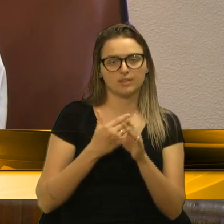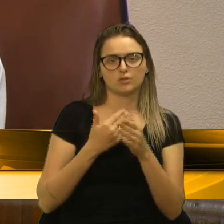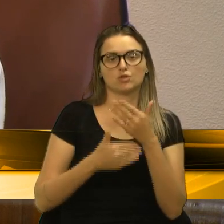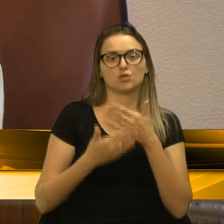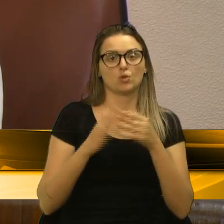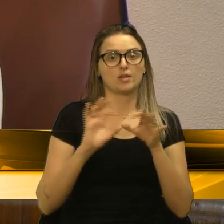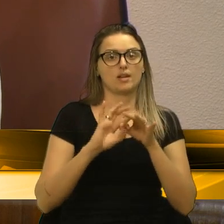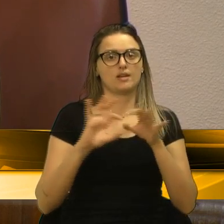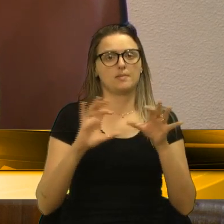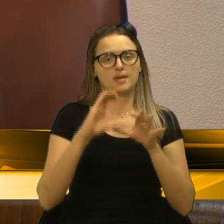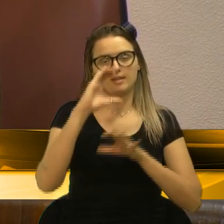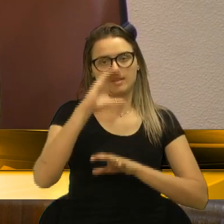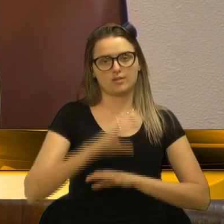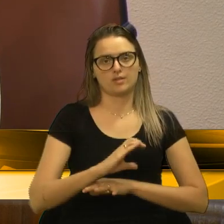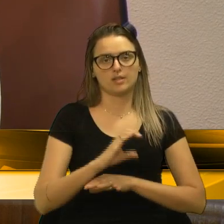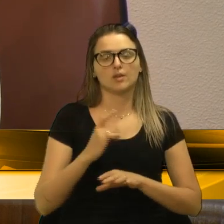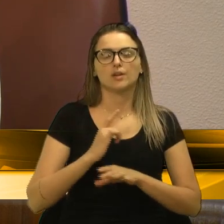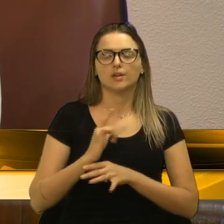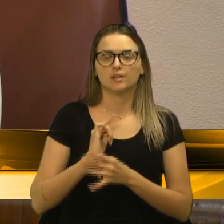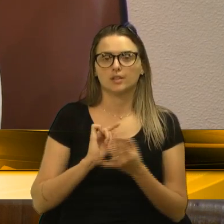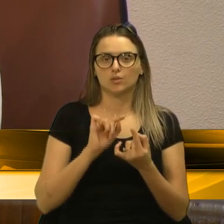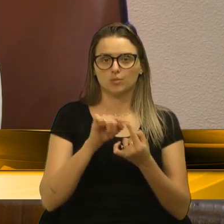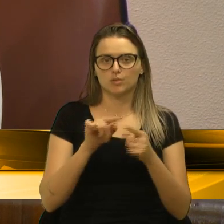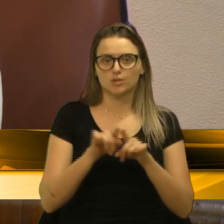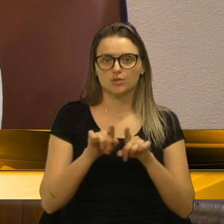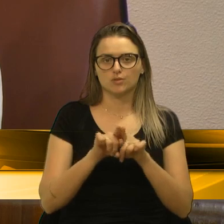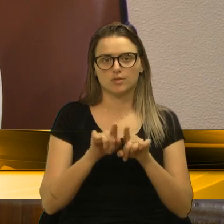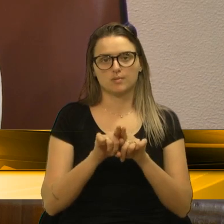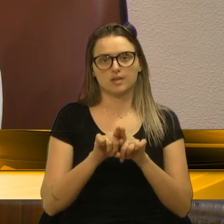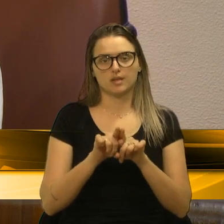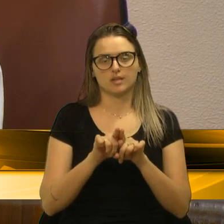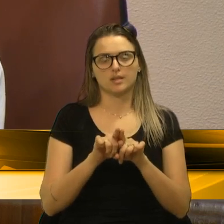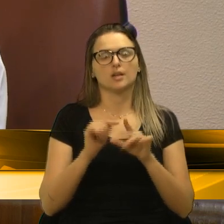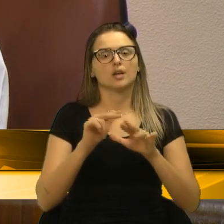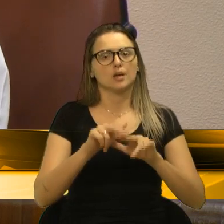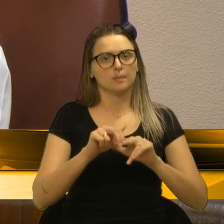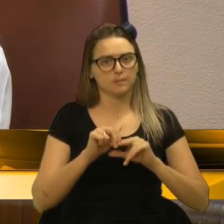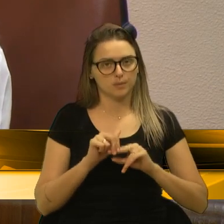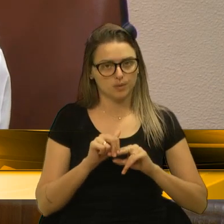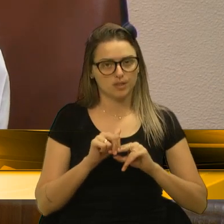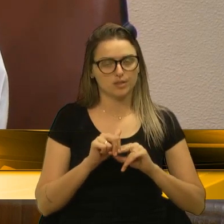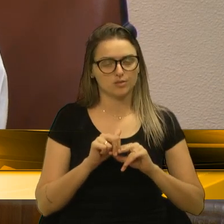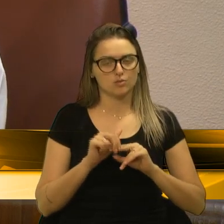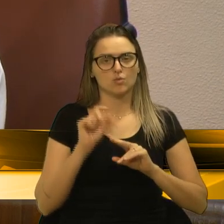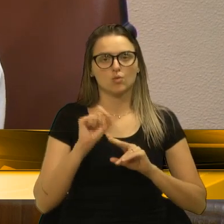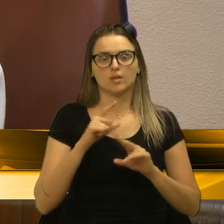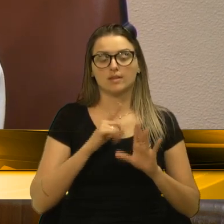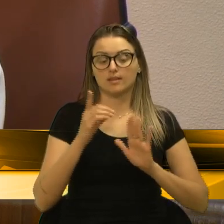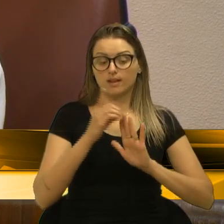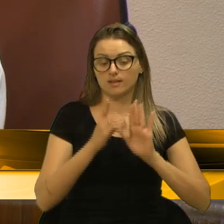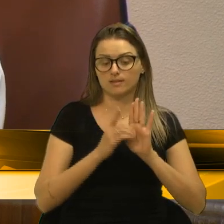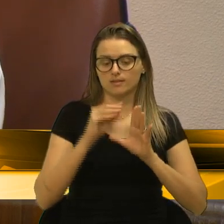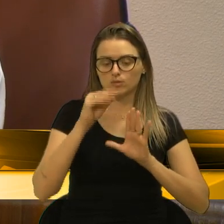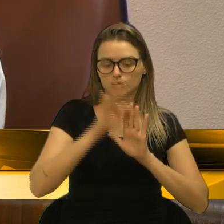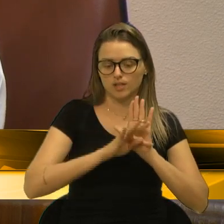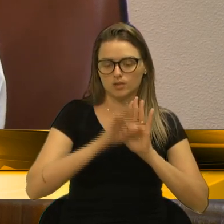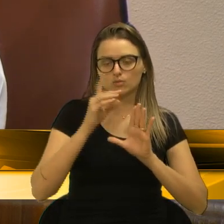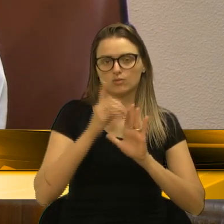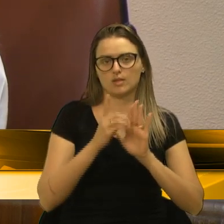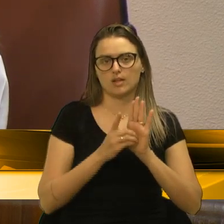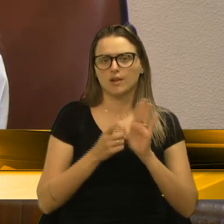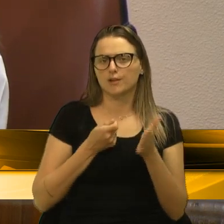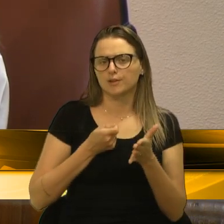a fim de cumprir suas finalidades precípuas. Nesse sentido, a condição de um decreto que passe a